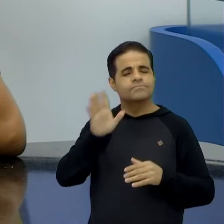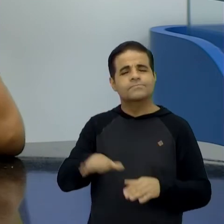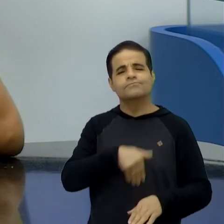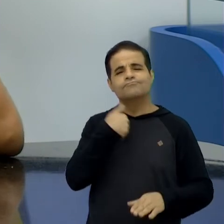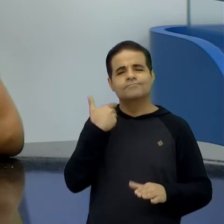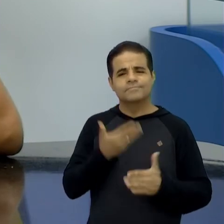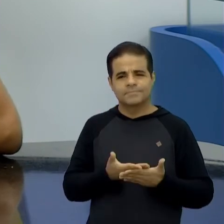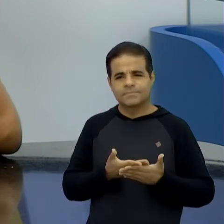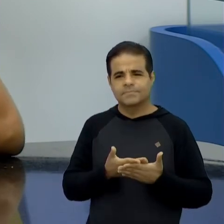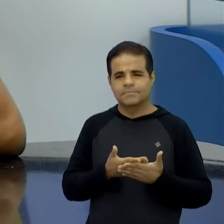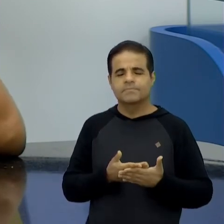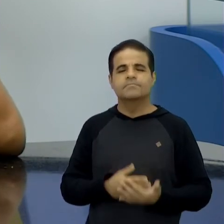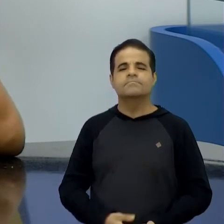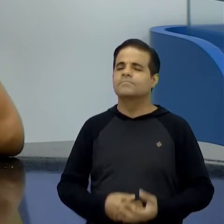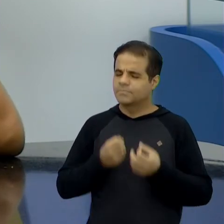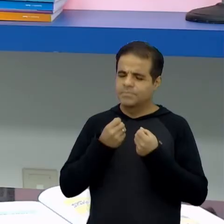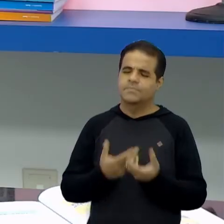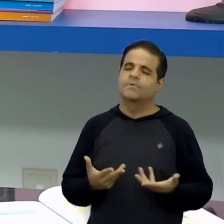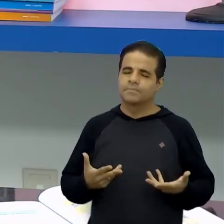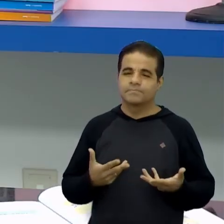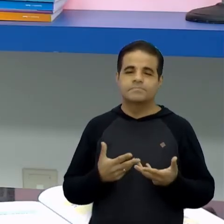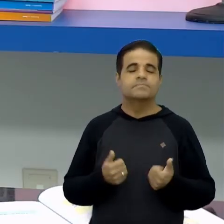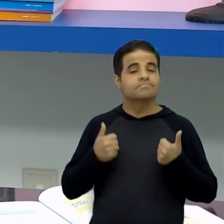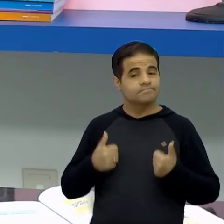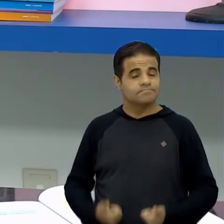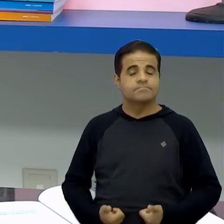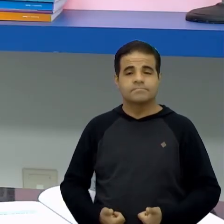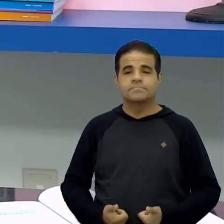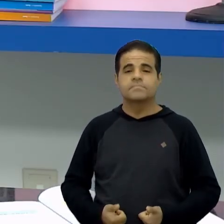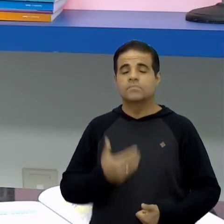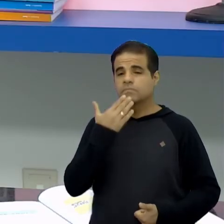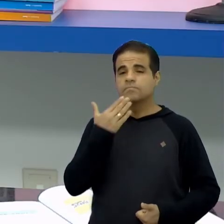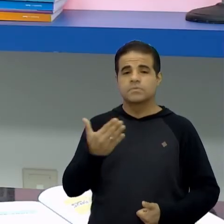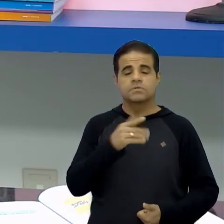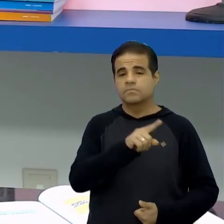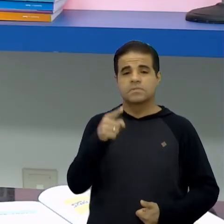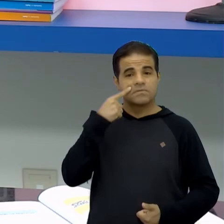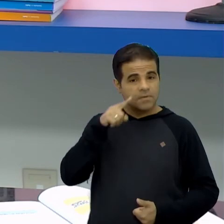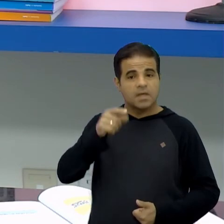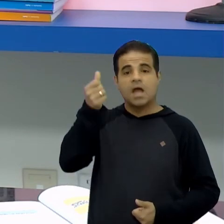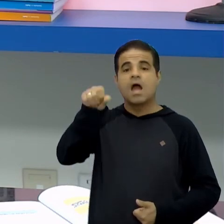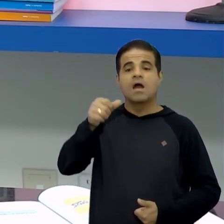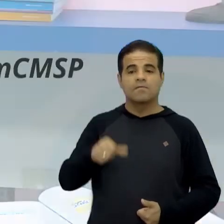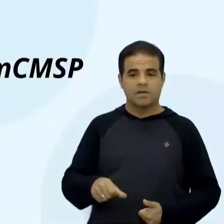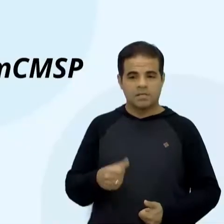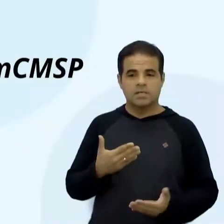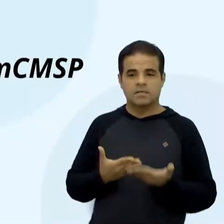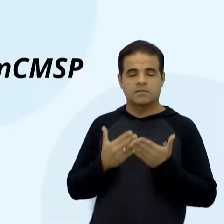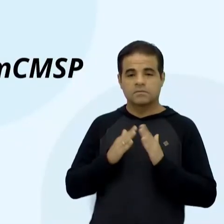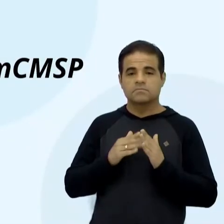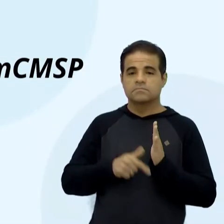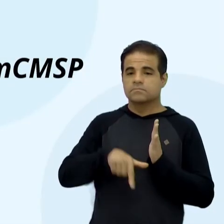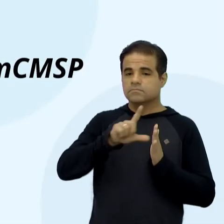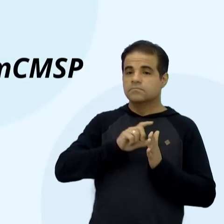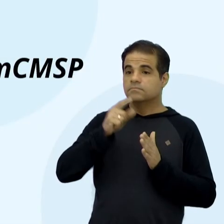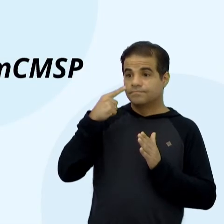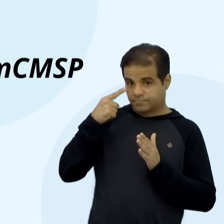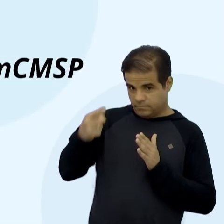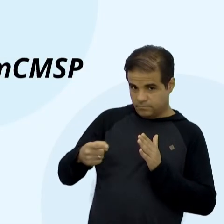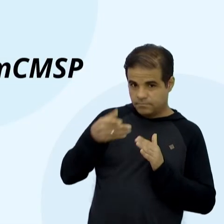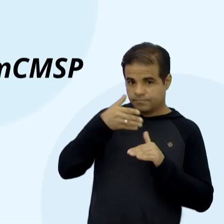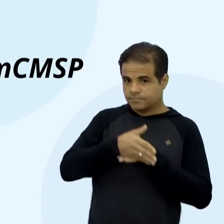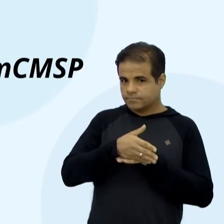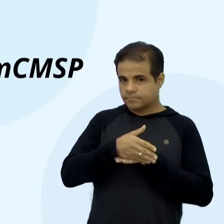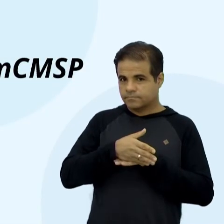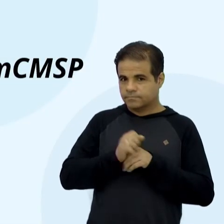É ótimo. Foi bom mesmo. Muito bom. Isso aí. E aí, ó, eu vou pedir para que vocês avaliem a aula antes da gente mandar vocês se ligarem na mídia.